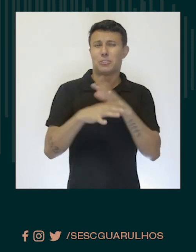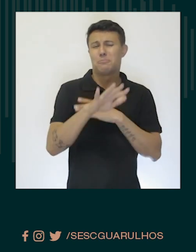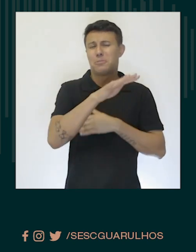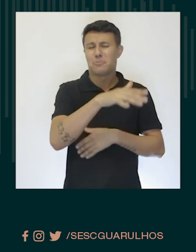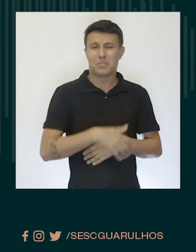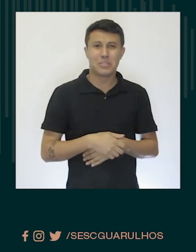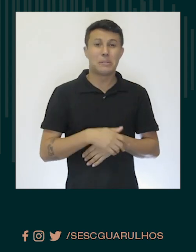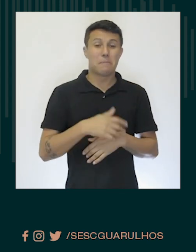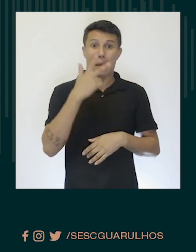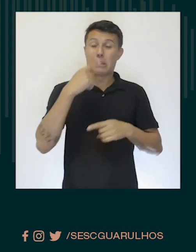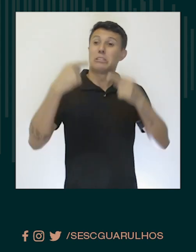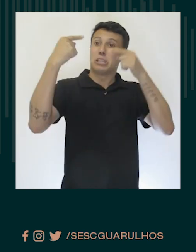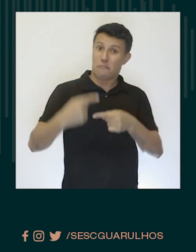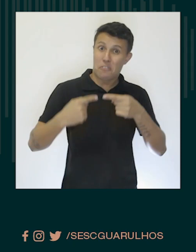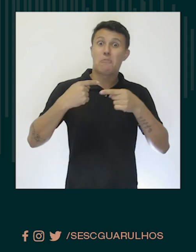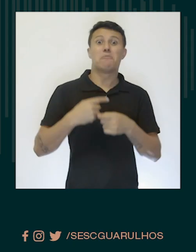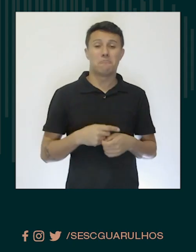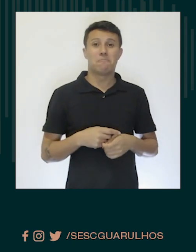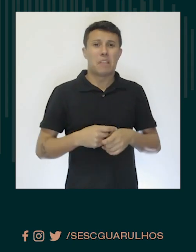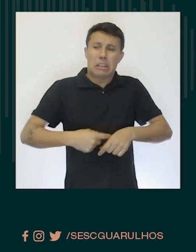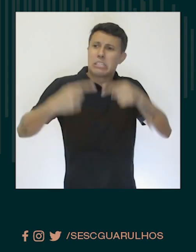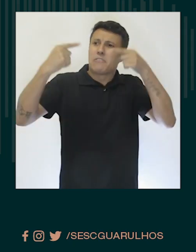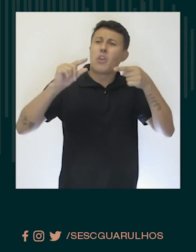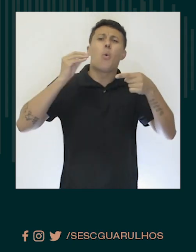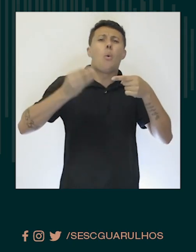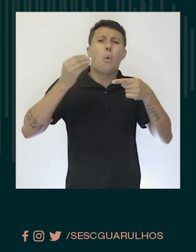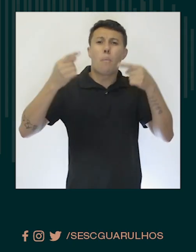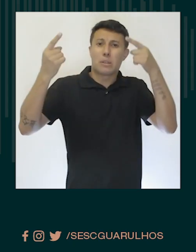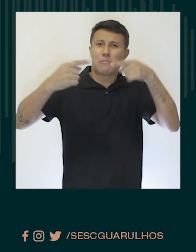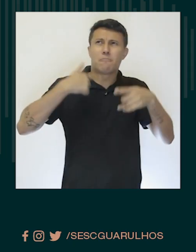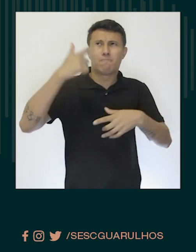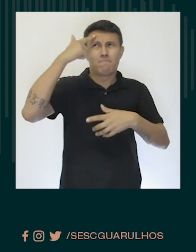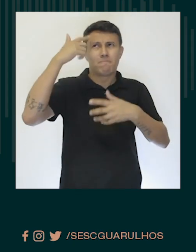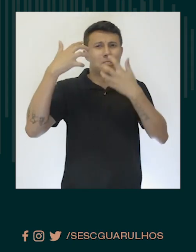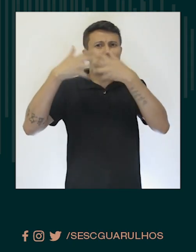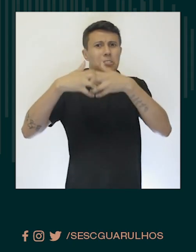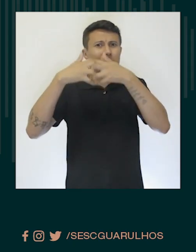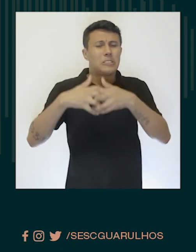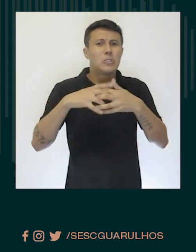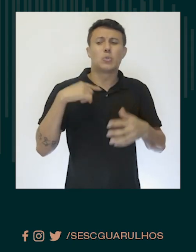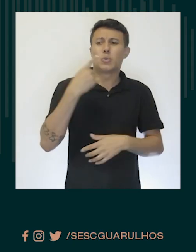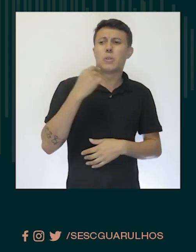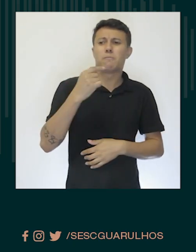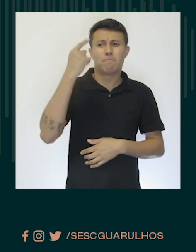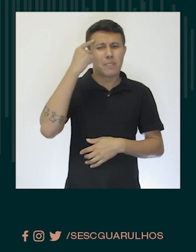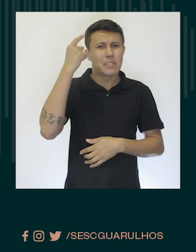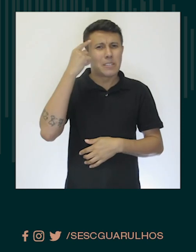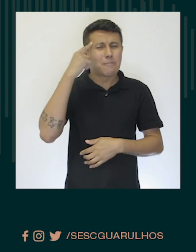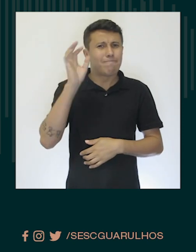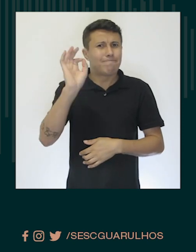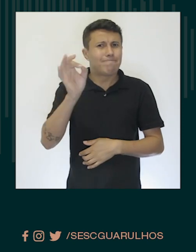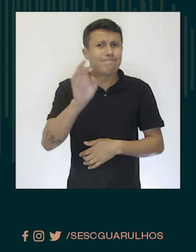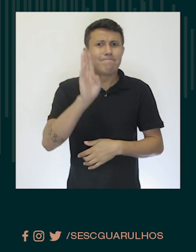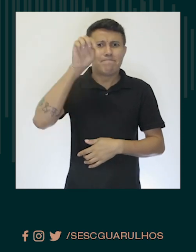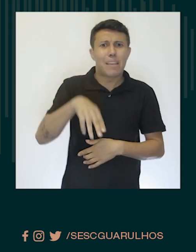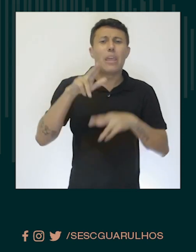mas desafios acho que abre a mente, limitação abre a mente para a gente pensar além do que geralmente a gente pensaria.